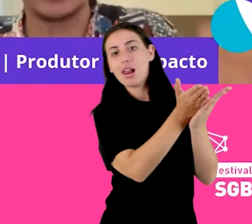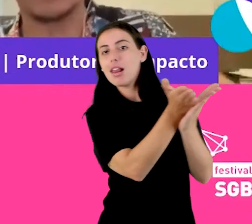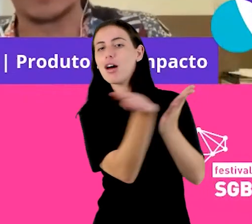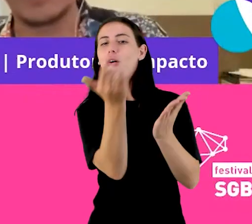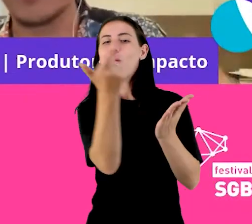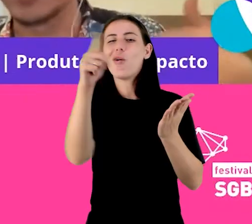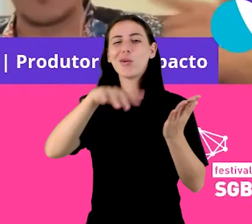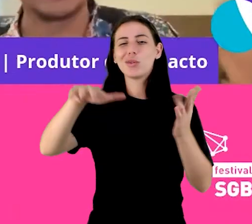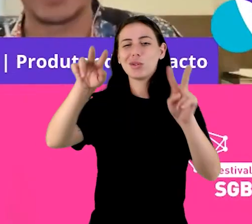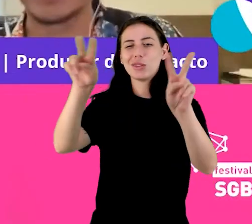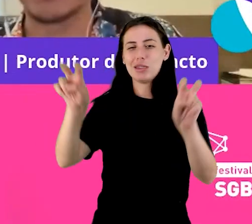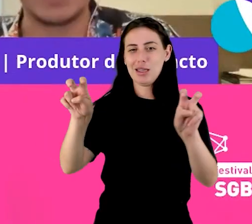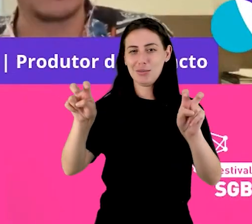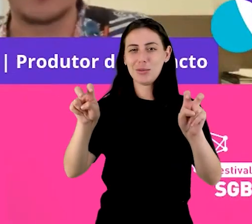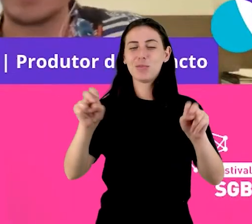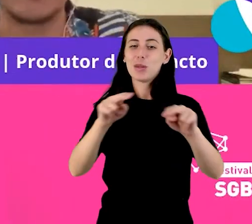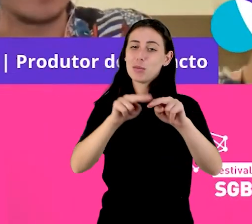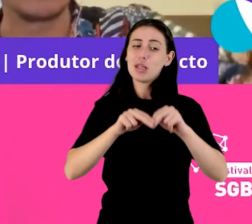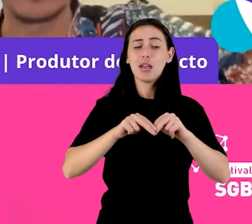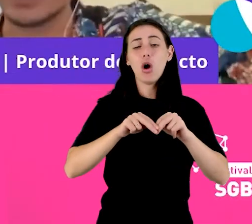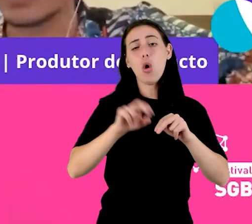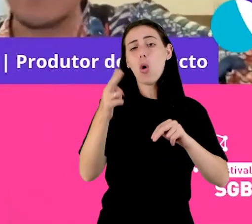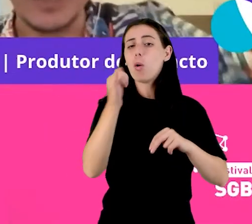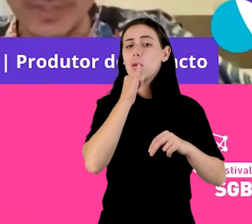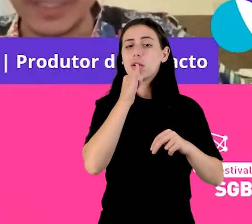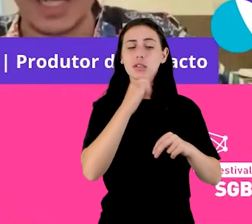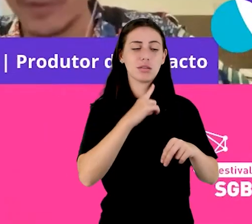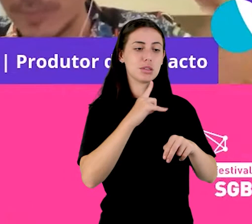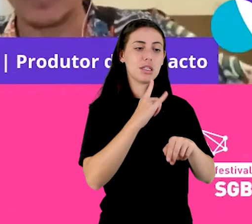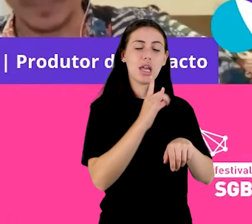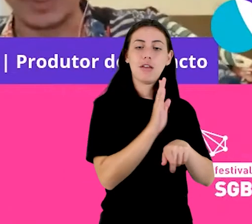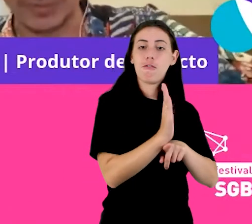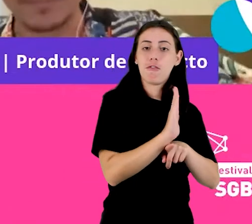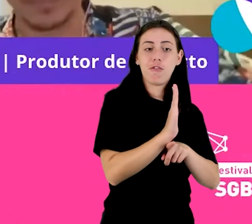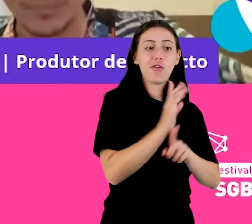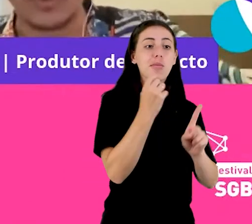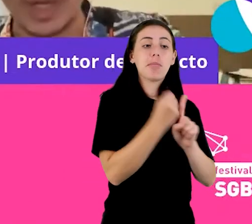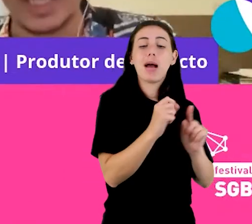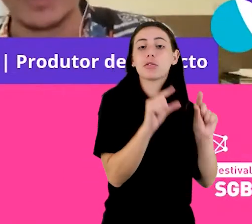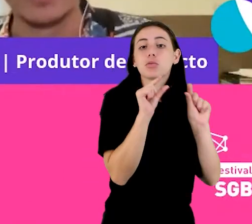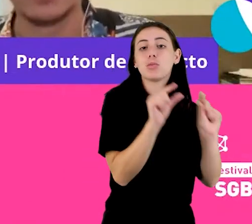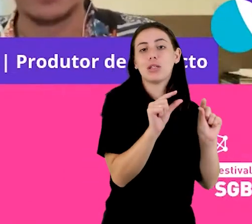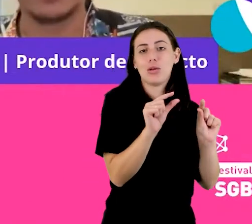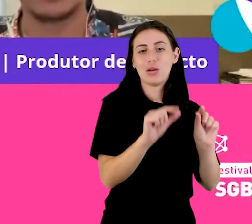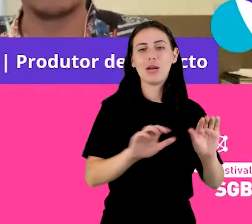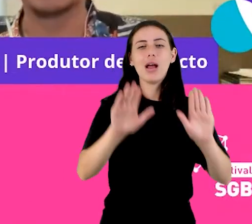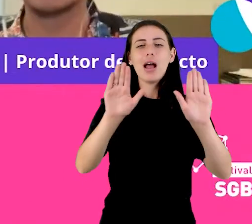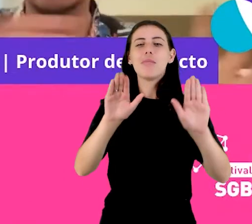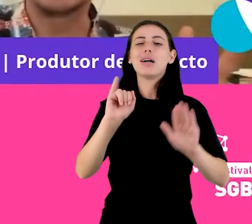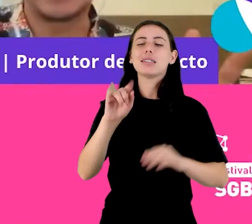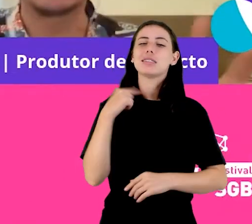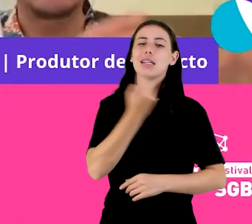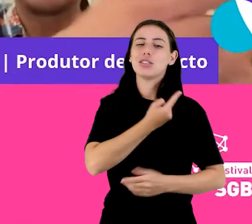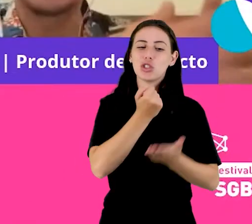nunca nem imaginava. E tem filmes que começam uma campanha de impacto e o impacto vai para outro lugar que também não se imaginava, e um impacto positivo muito além, mas às